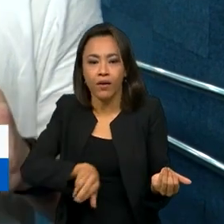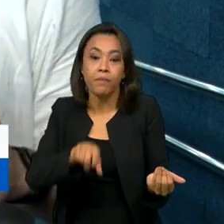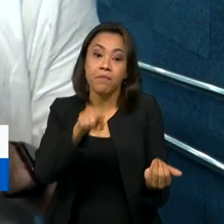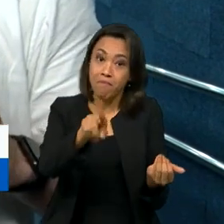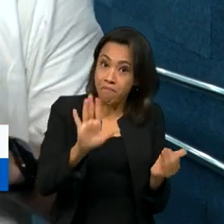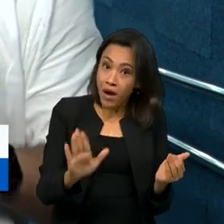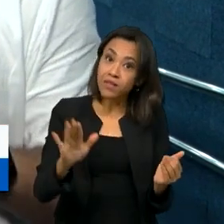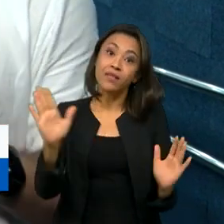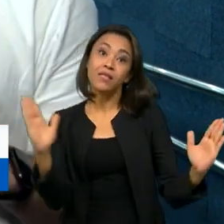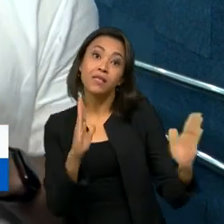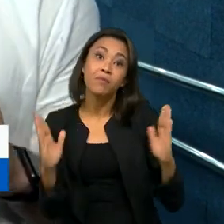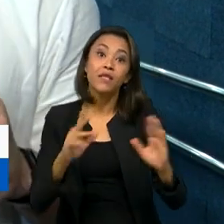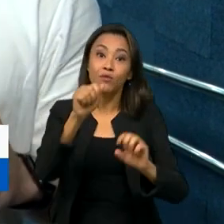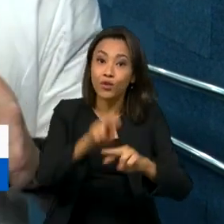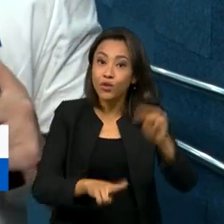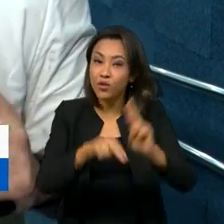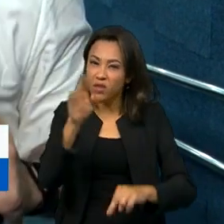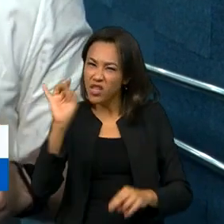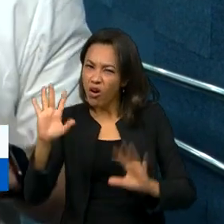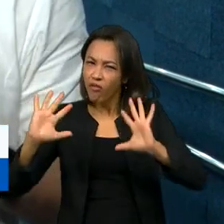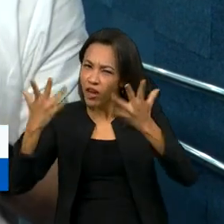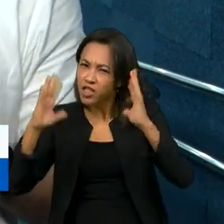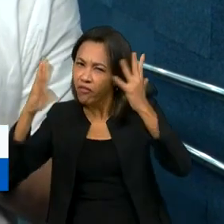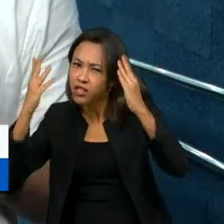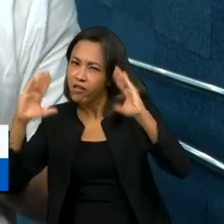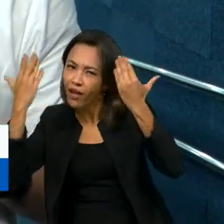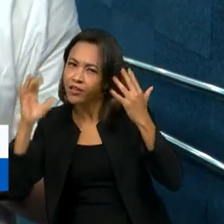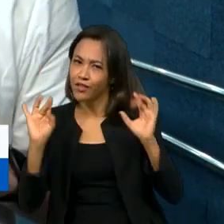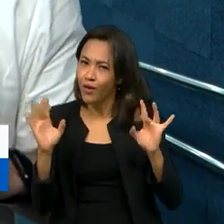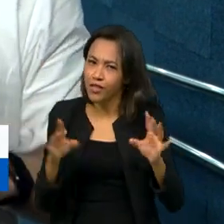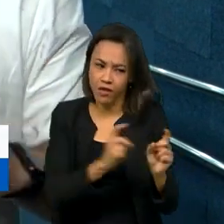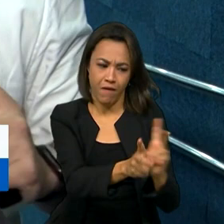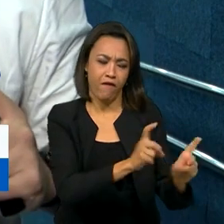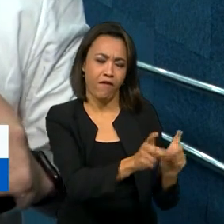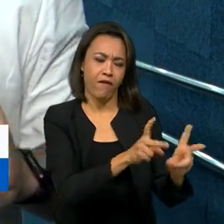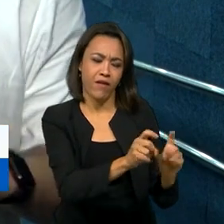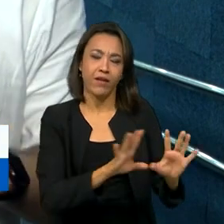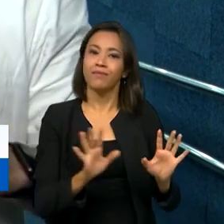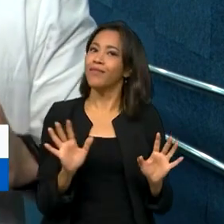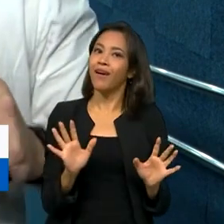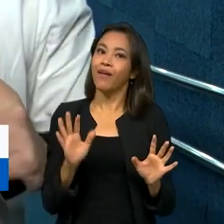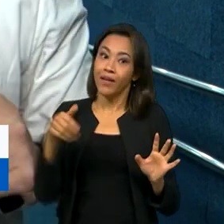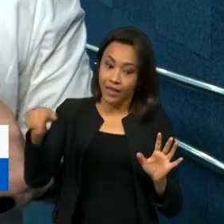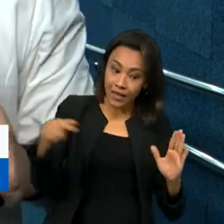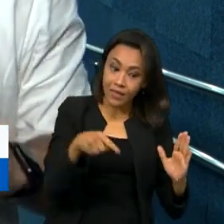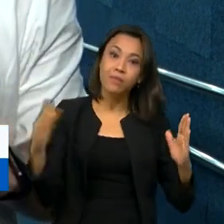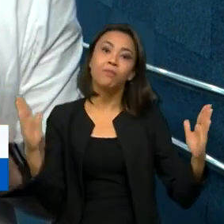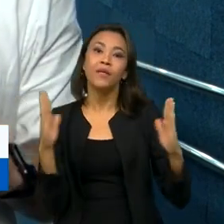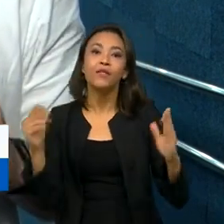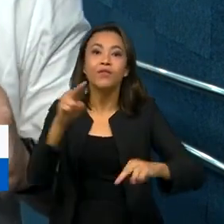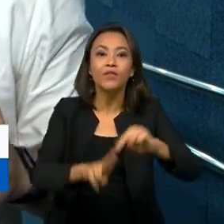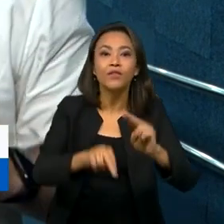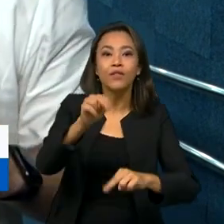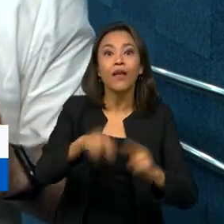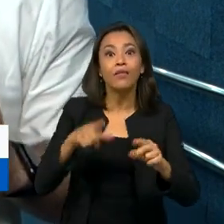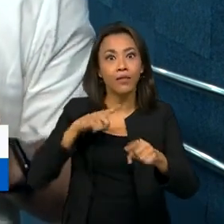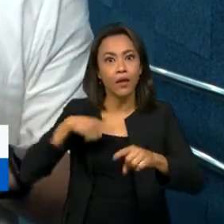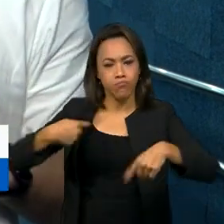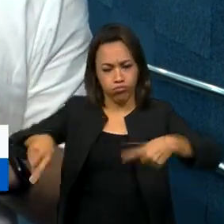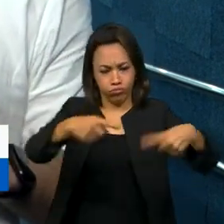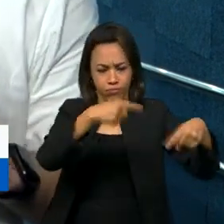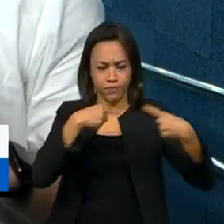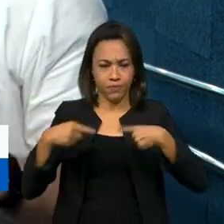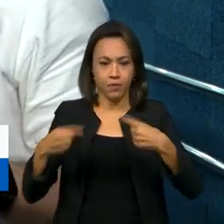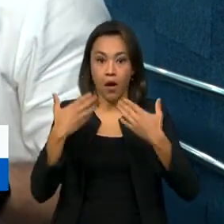fica apenas nas festas ou até mesmo no aquecimento do comércio. O São João vai muito além, gera até debates.